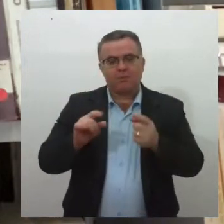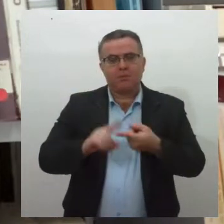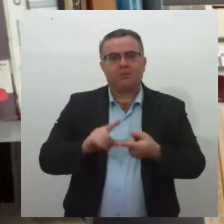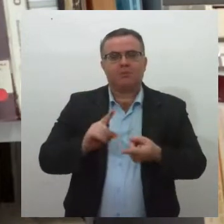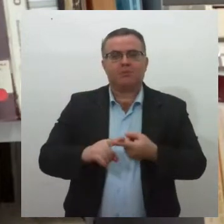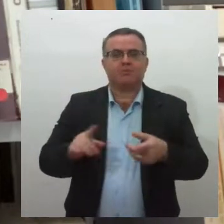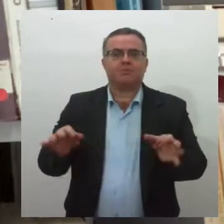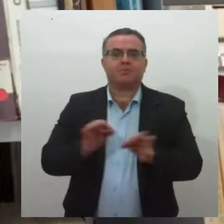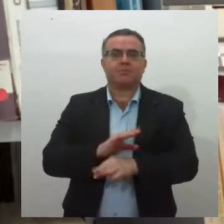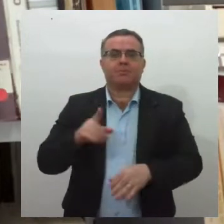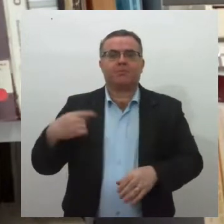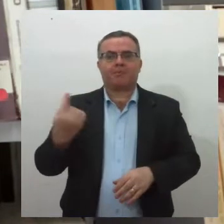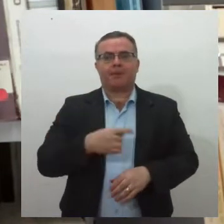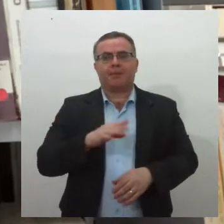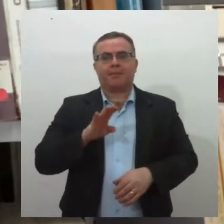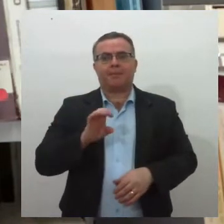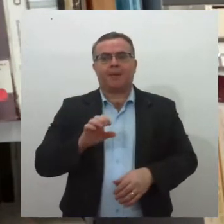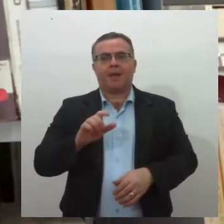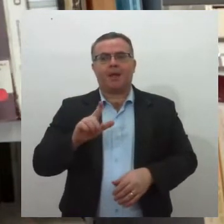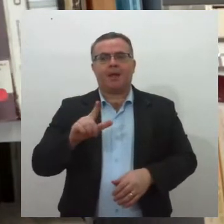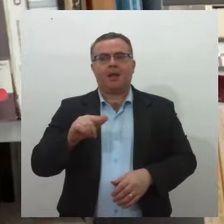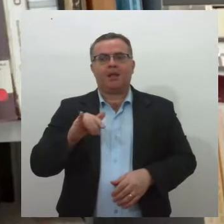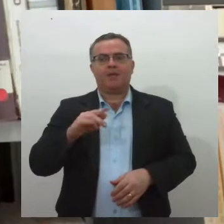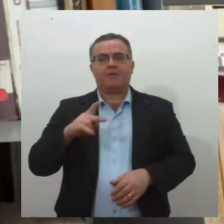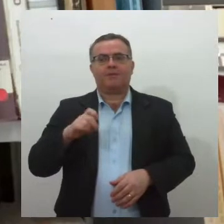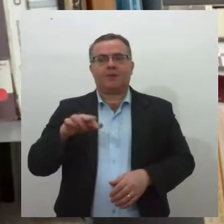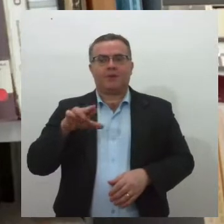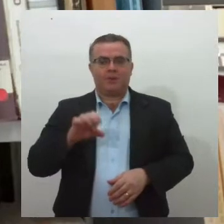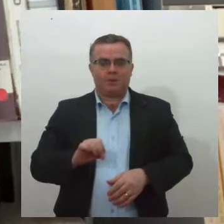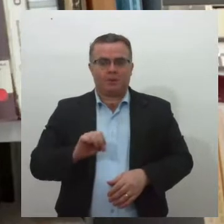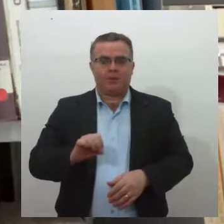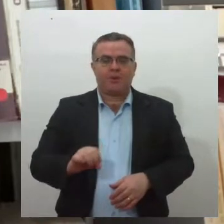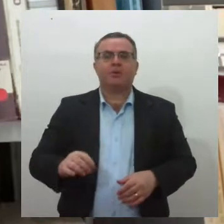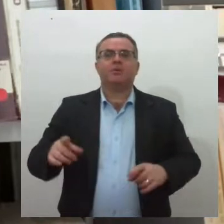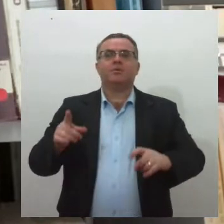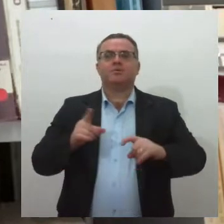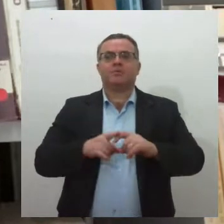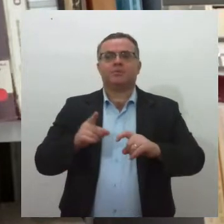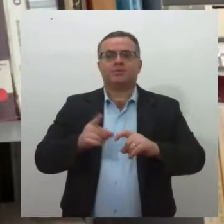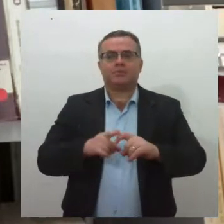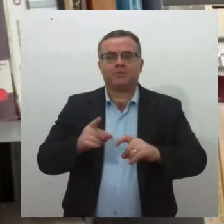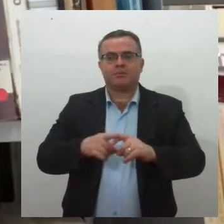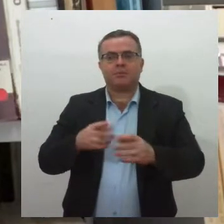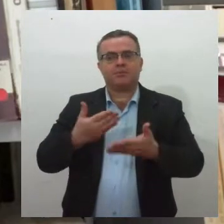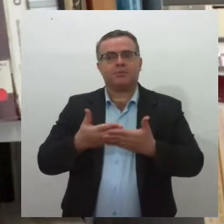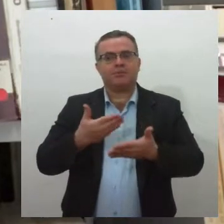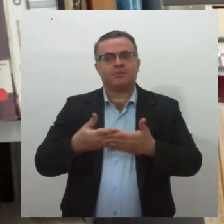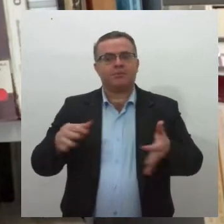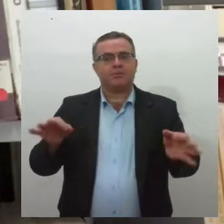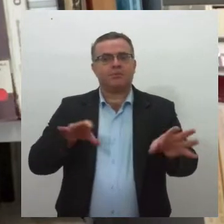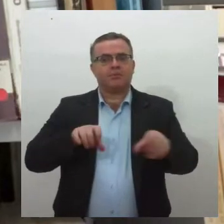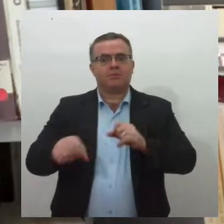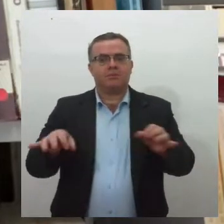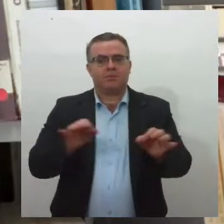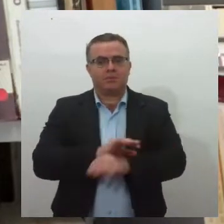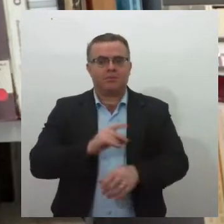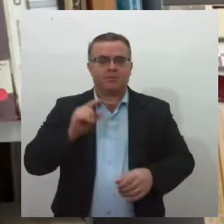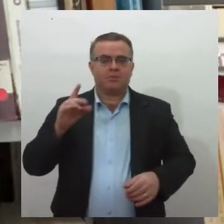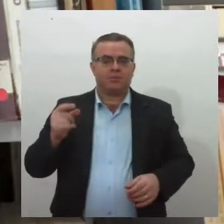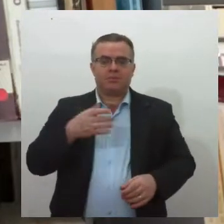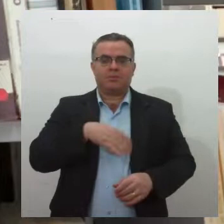nosso Felisbello Freire, né, bacharel em medicina pela Faculdade de Medicina da